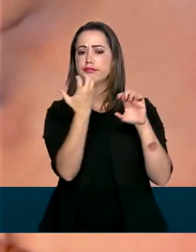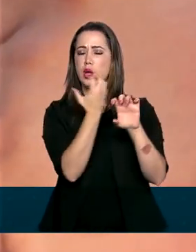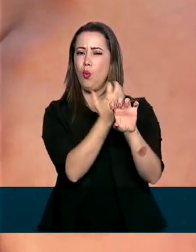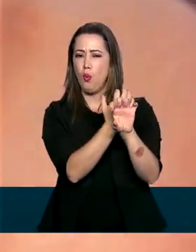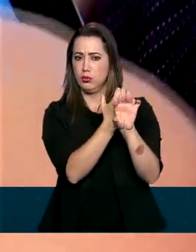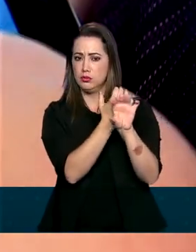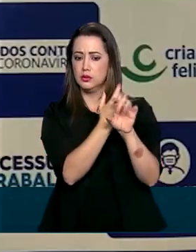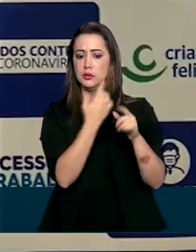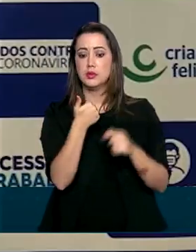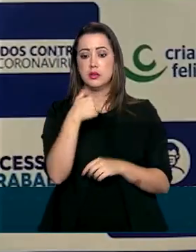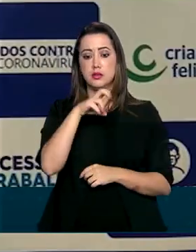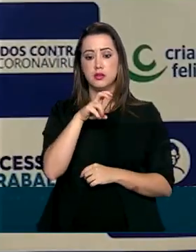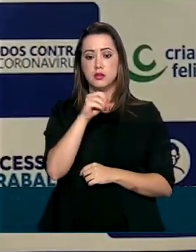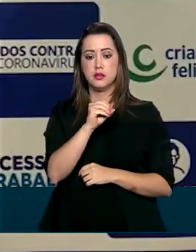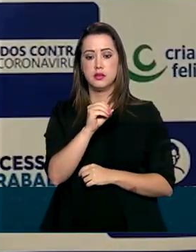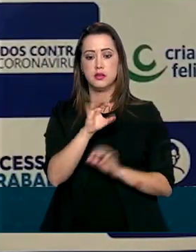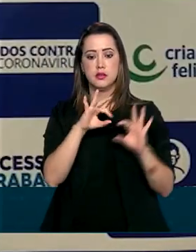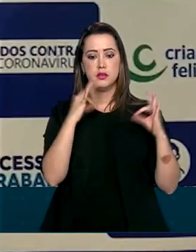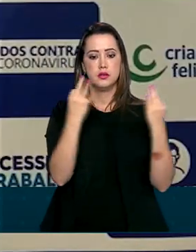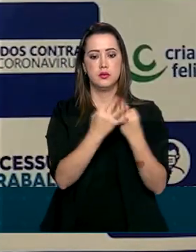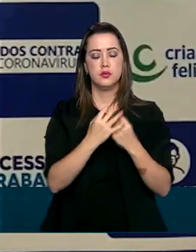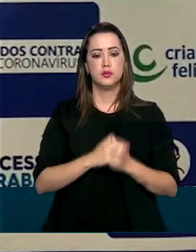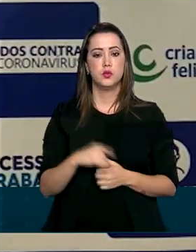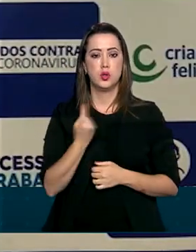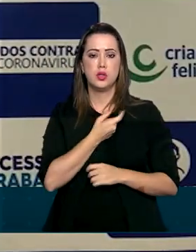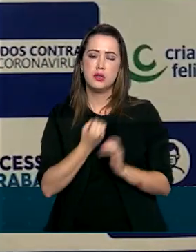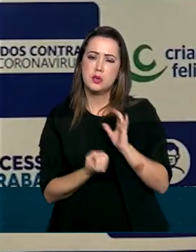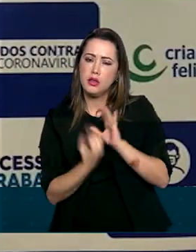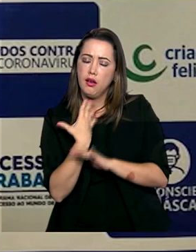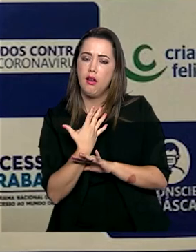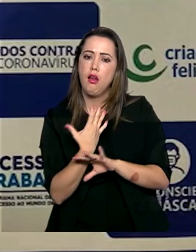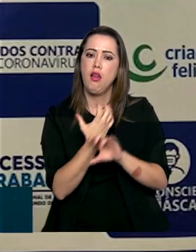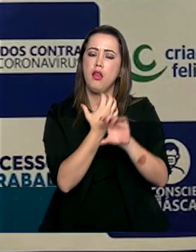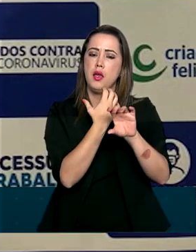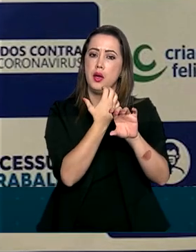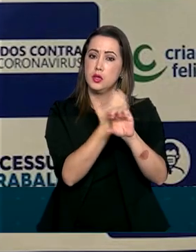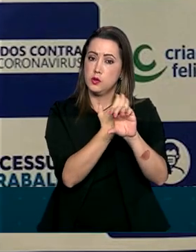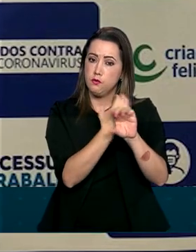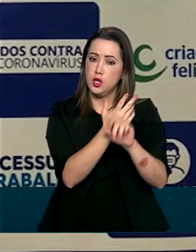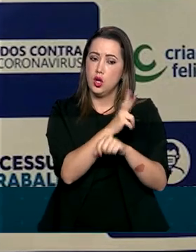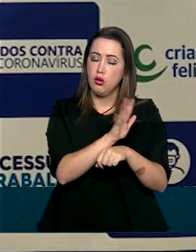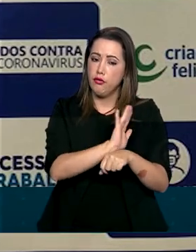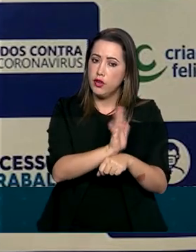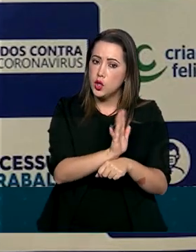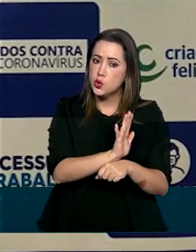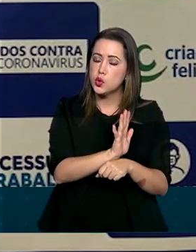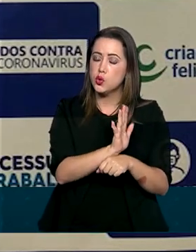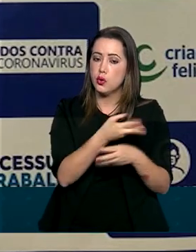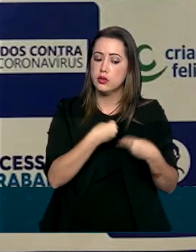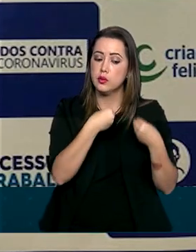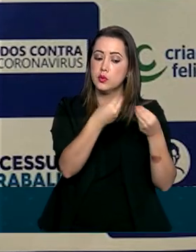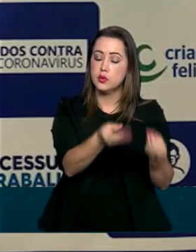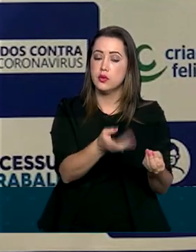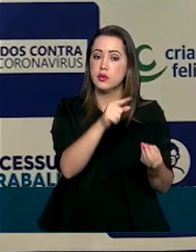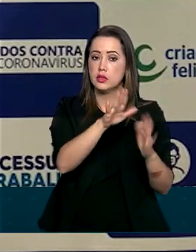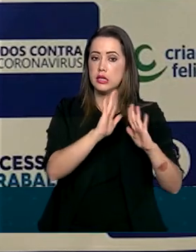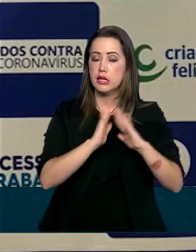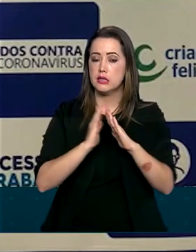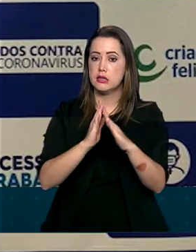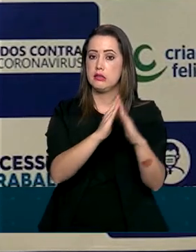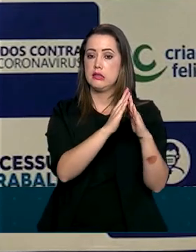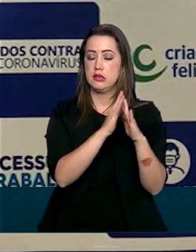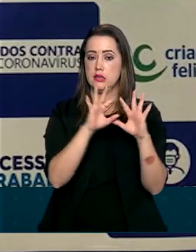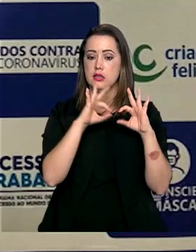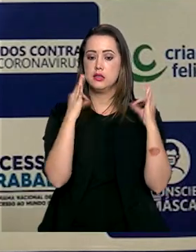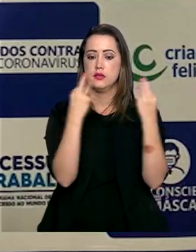famílias. Nós estamos criando vídeos, vídeos educativos, estamos mandando materiais para a casa das famílias,